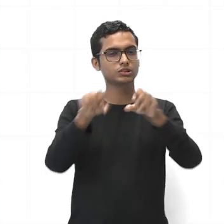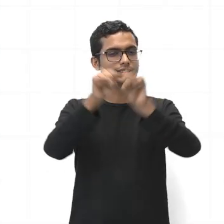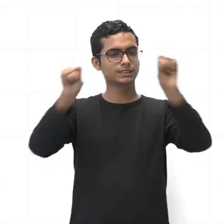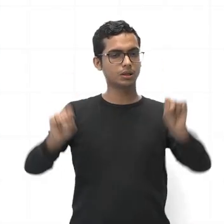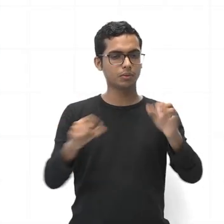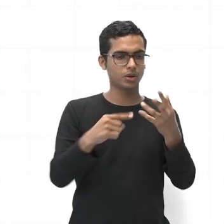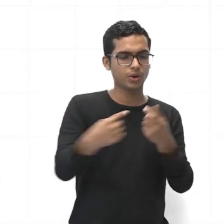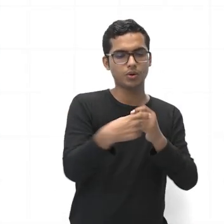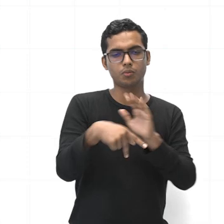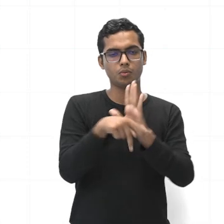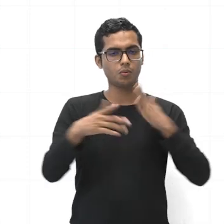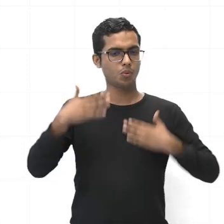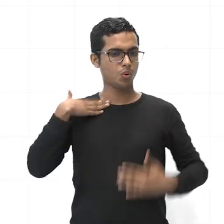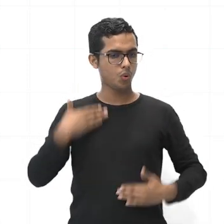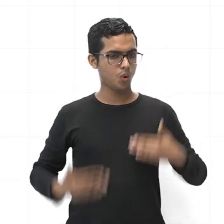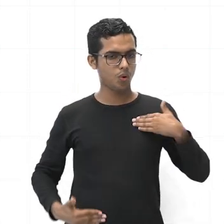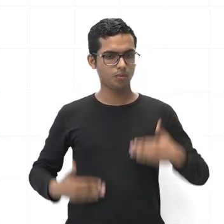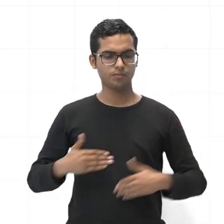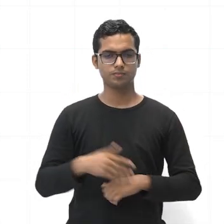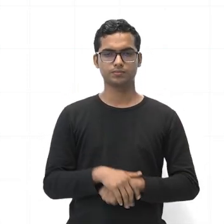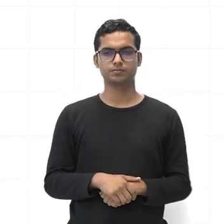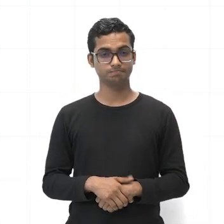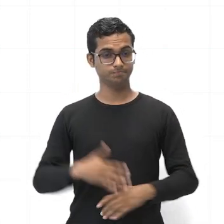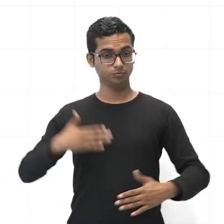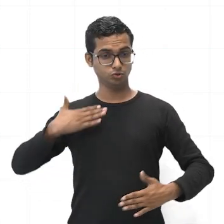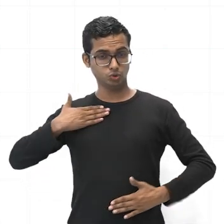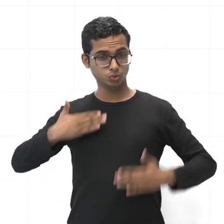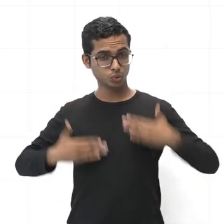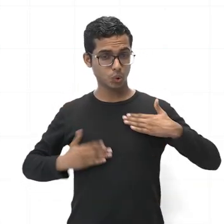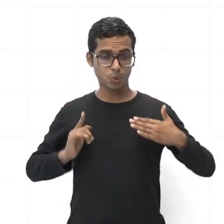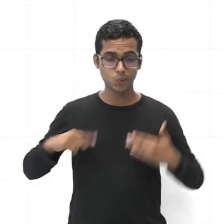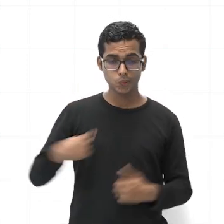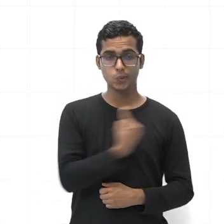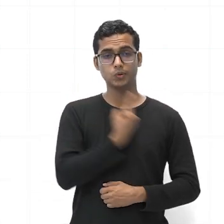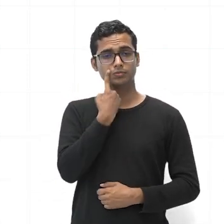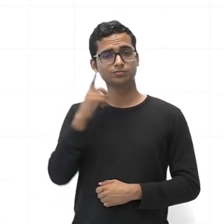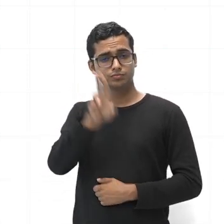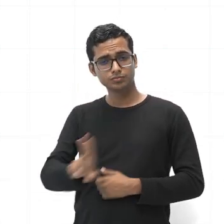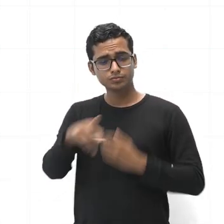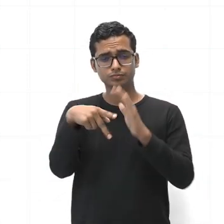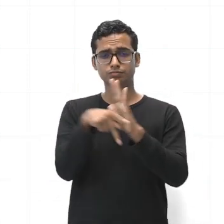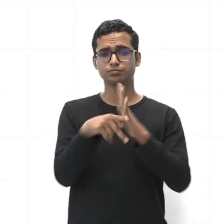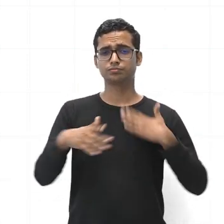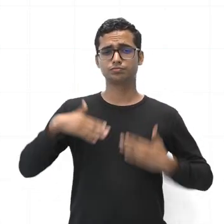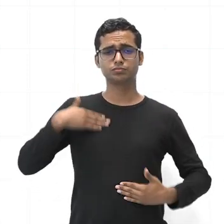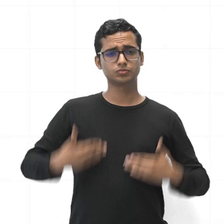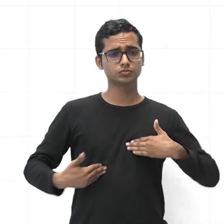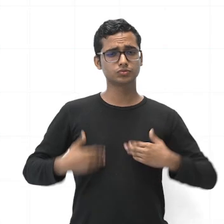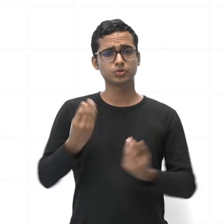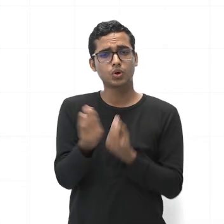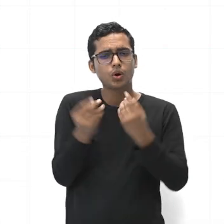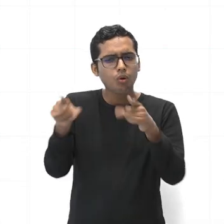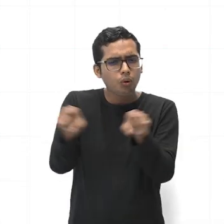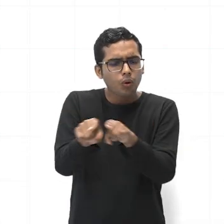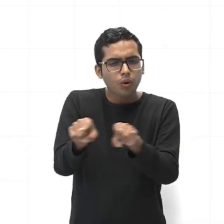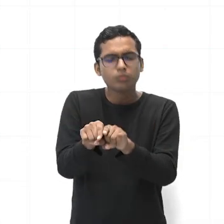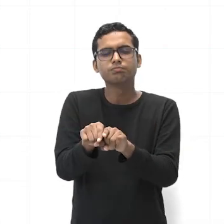funcionamento. O nosso corpo em funcionamento. O nosso organismo é uma